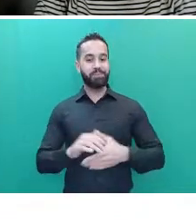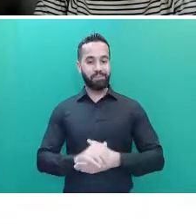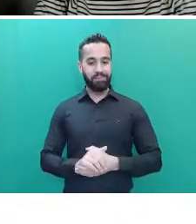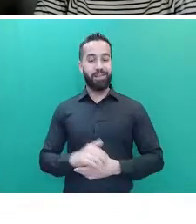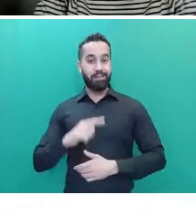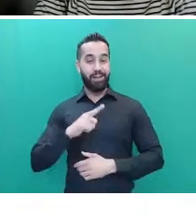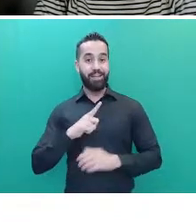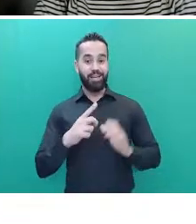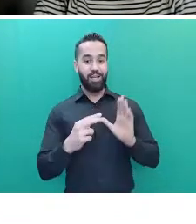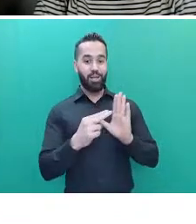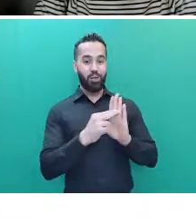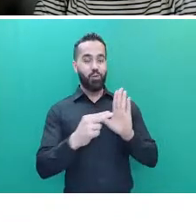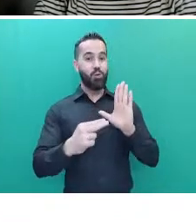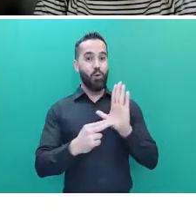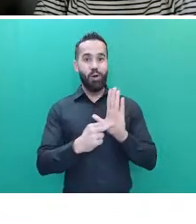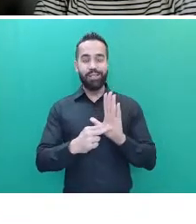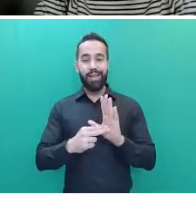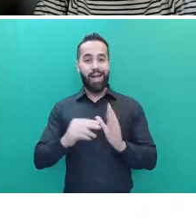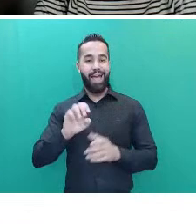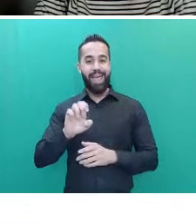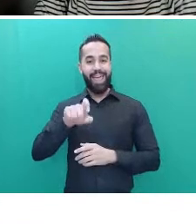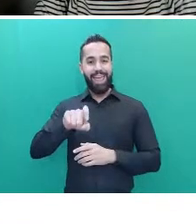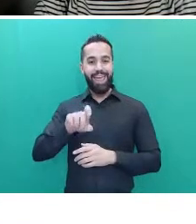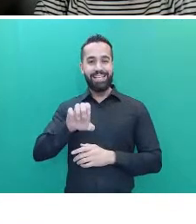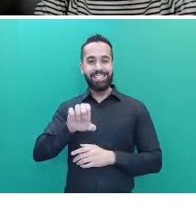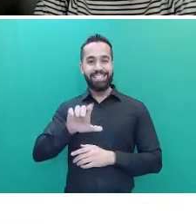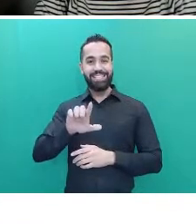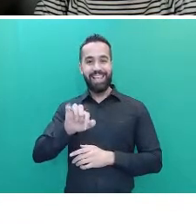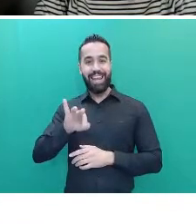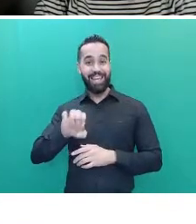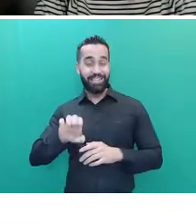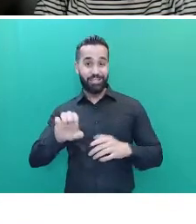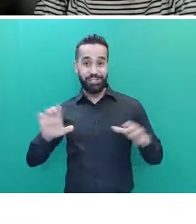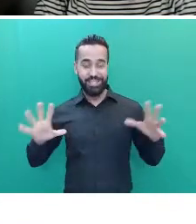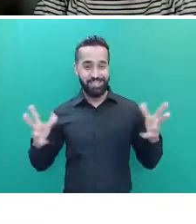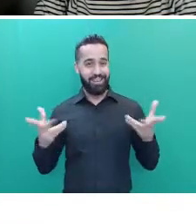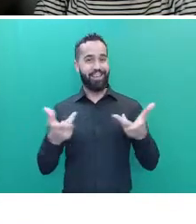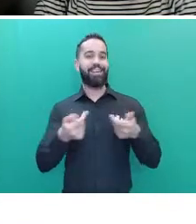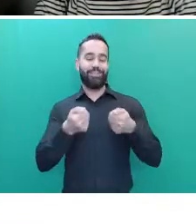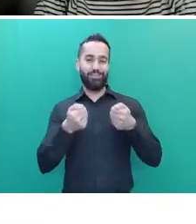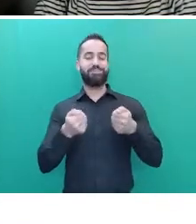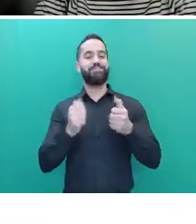de excelente. Portanto, muitos parabéns à nova doutora.